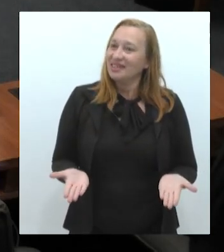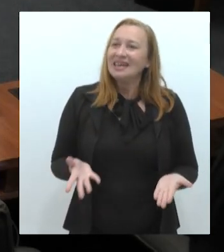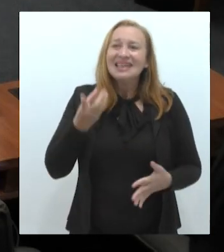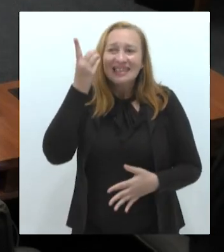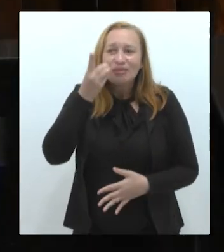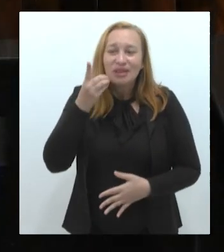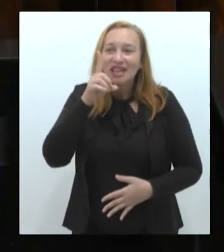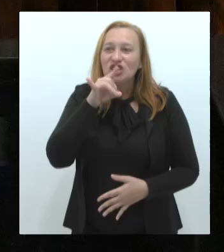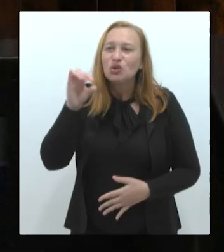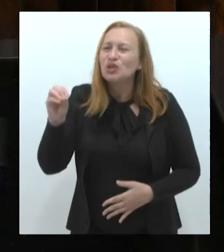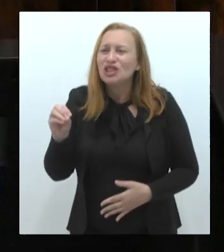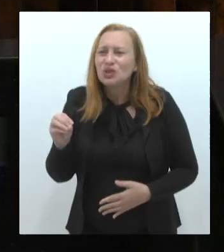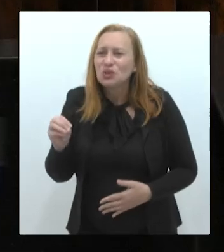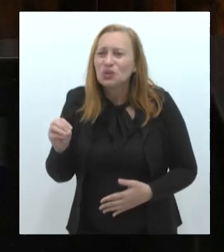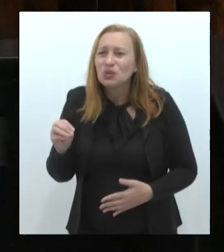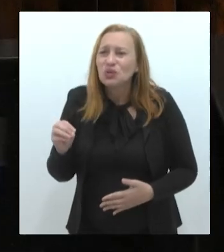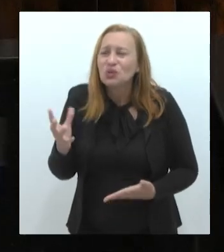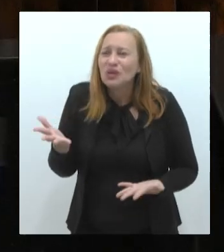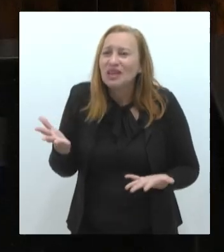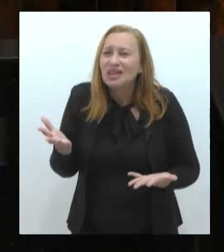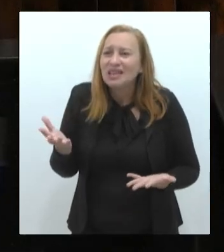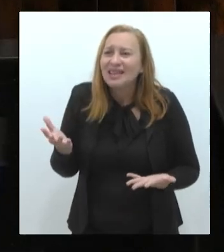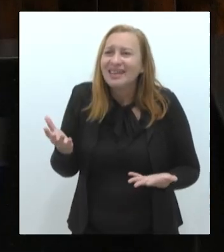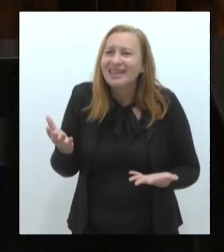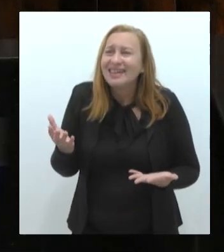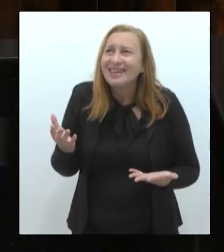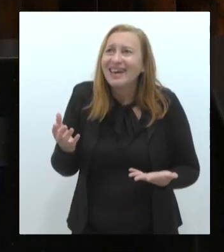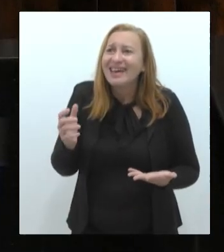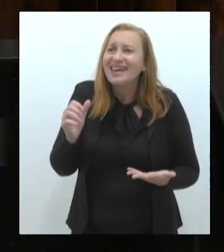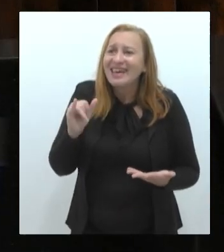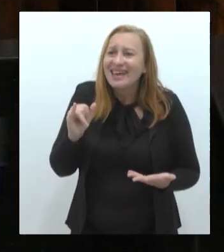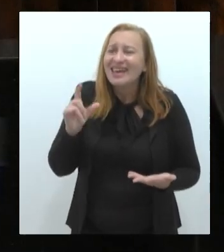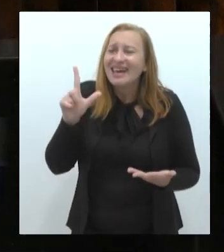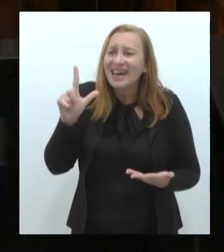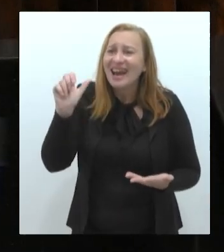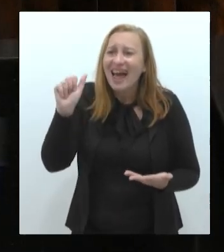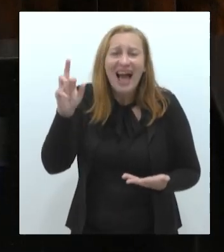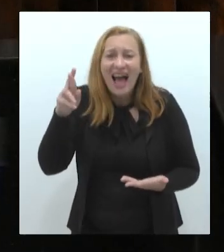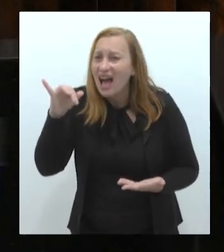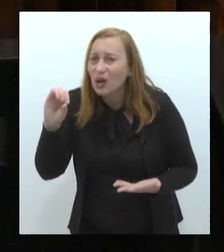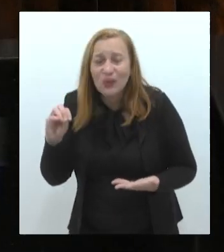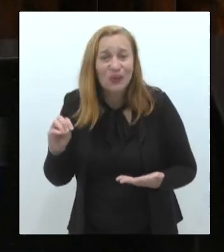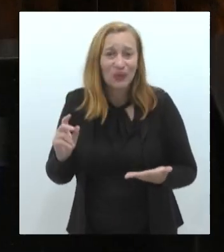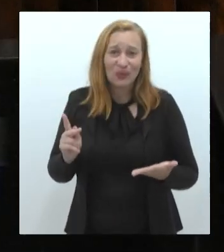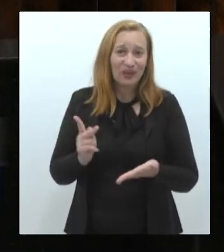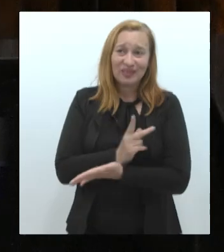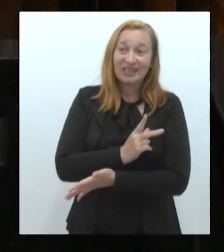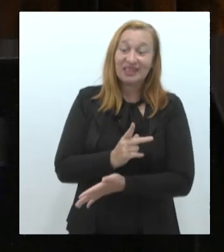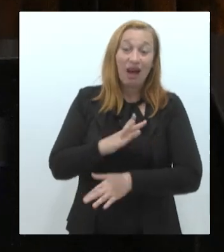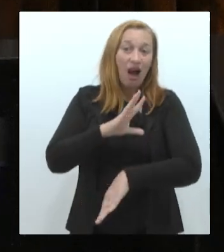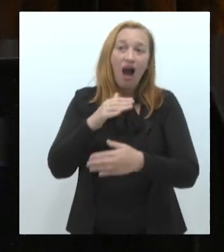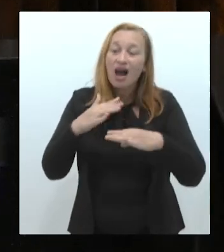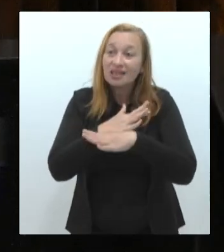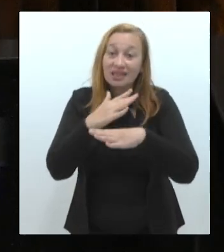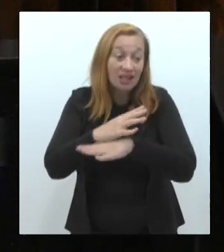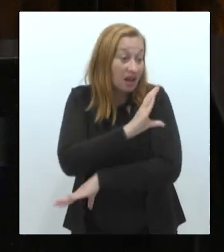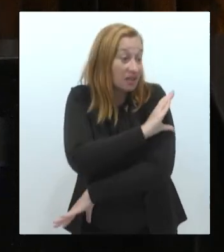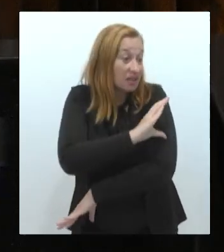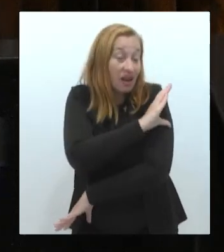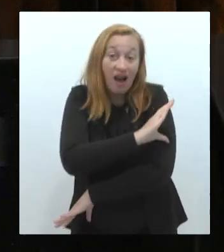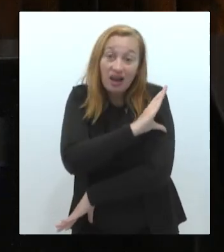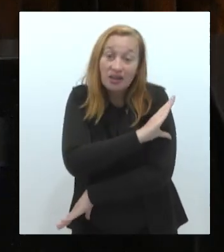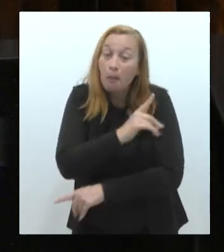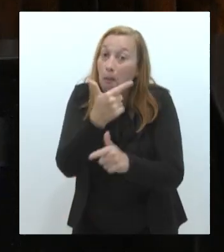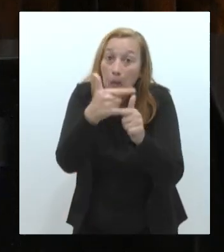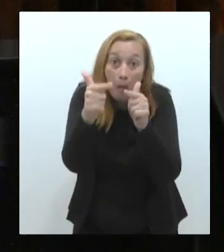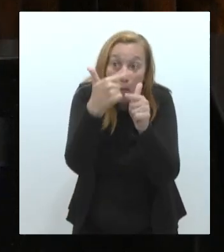deputado Dionísio, chega a ser hilário uma situação dessa. A cidade de Campos cheio de